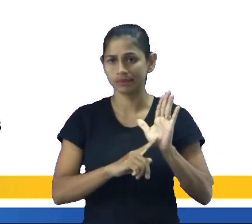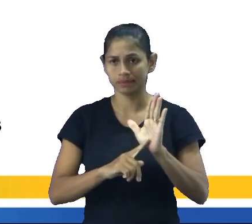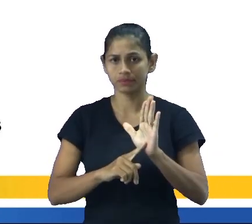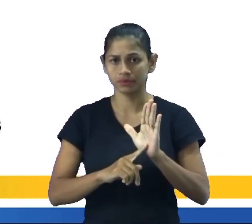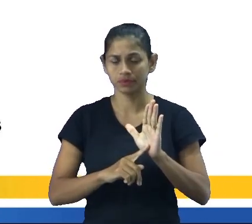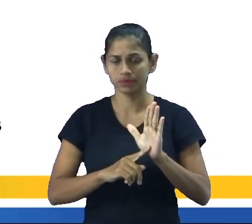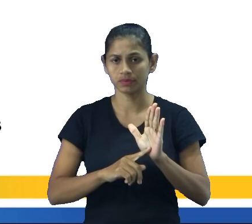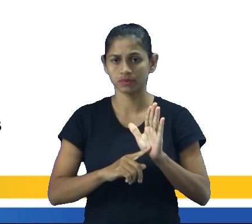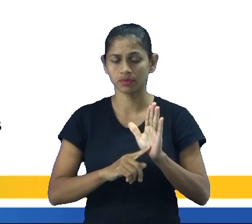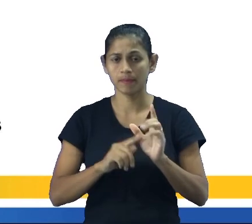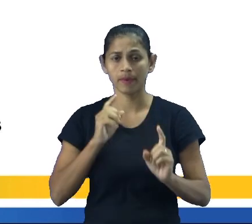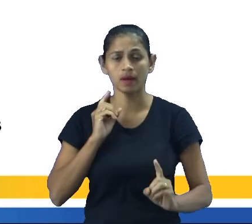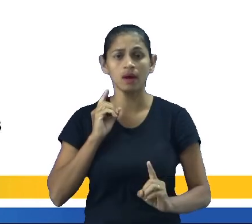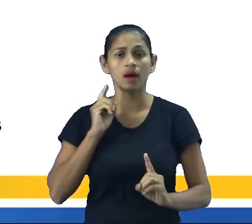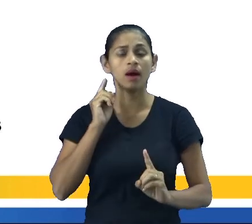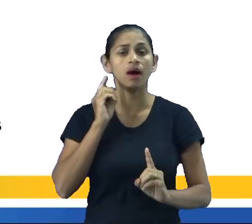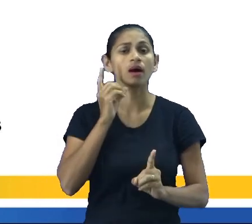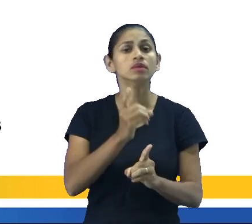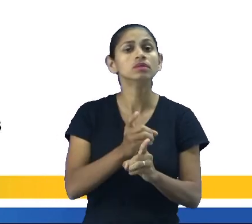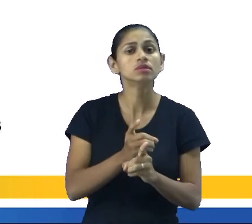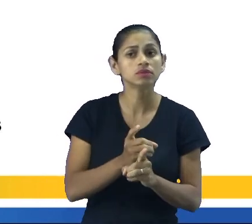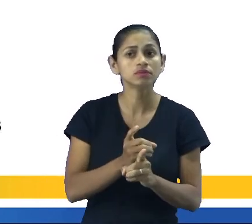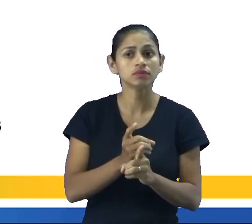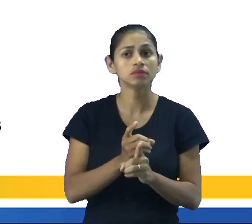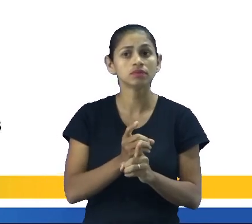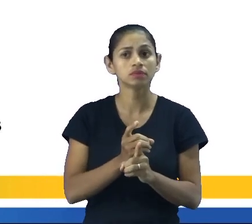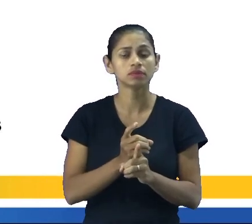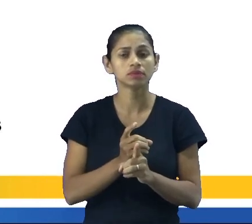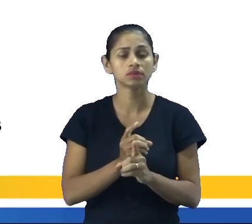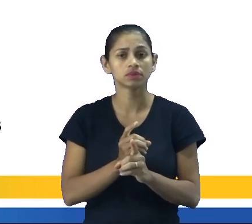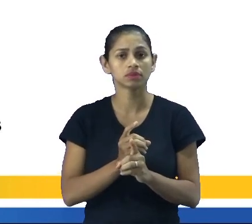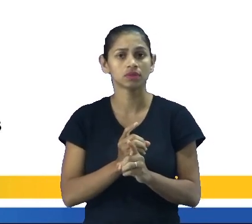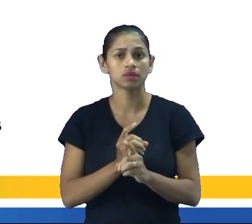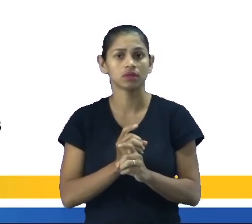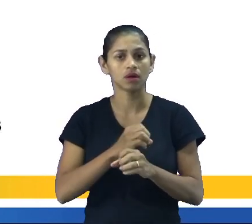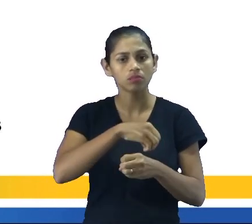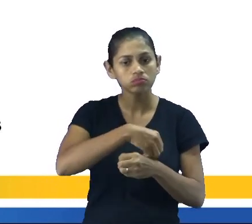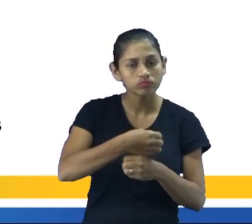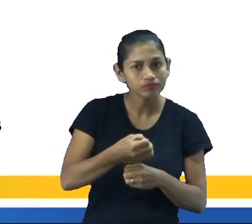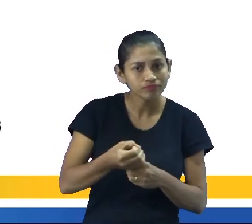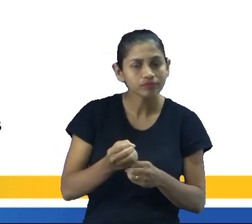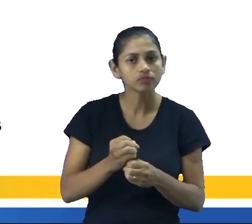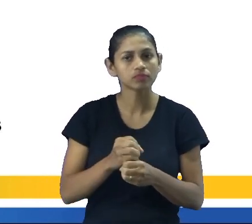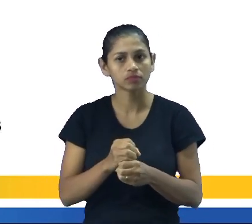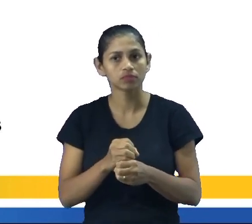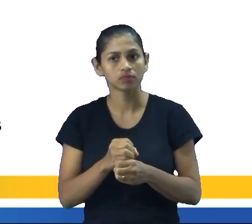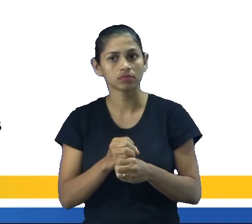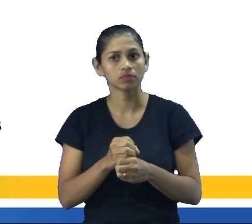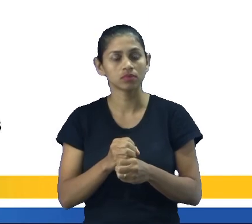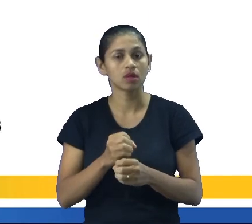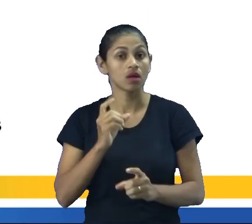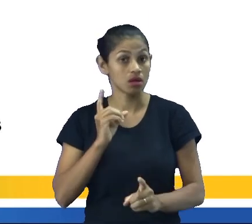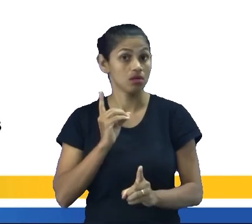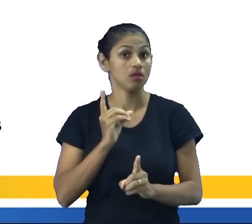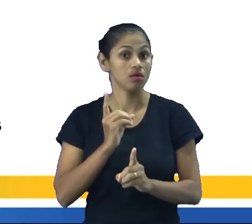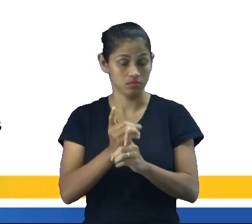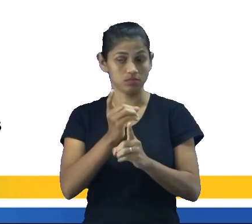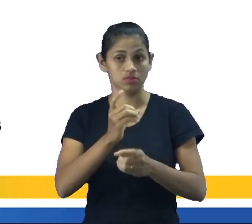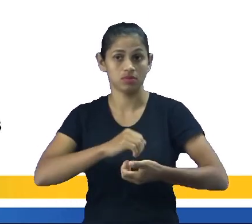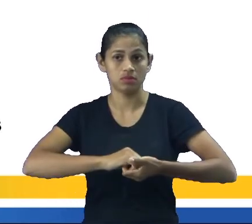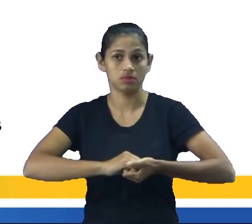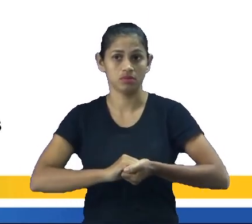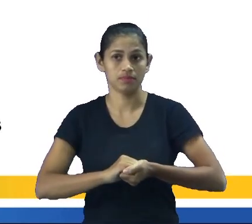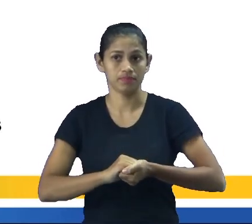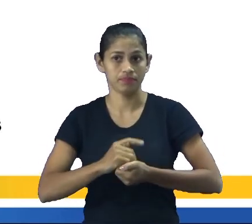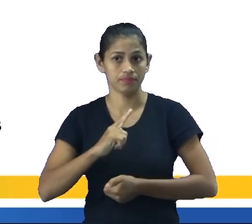as funções orgânicas presentes simultaneamente nas duas estruturas ali desses biopesticidas. Então aqui, ó, a